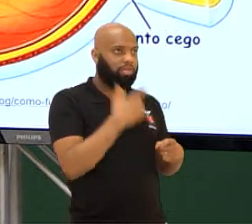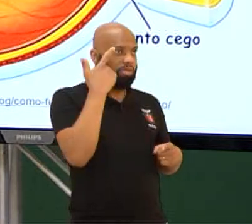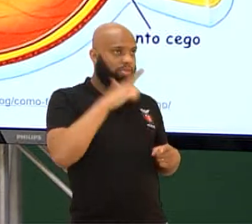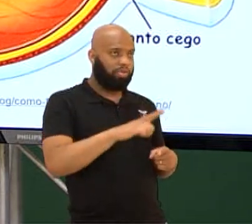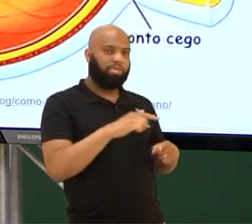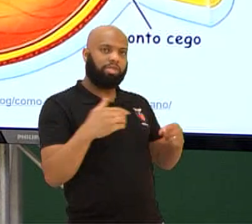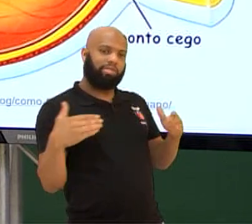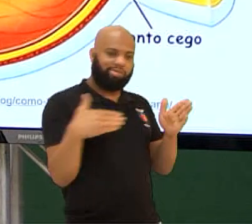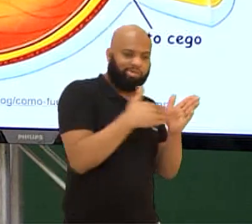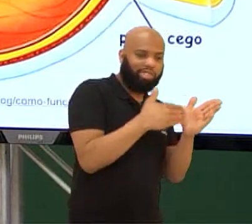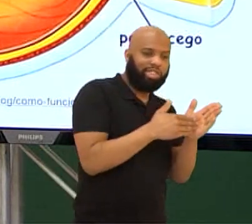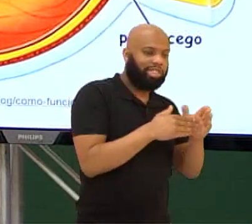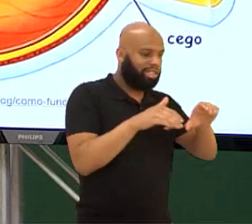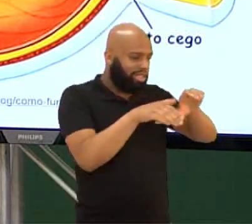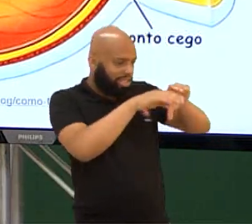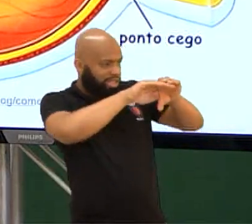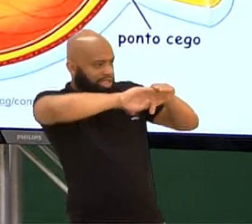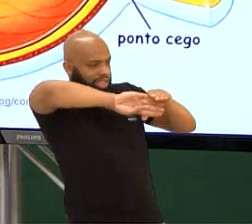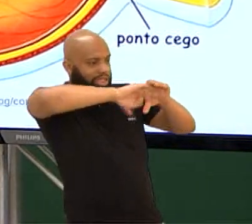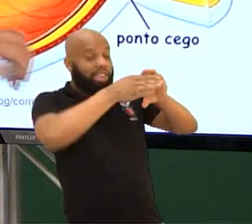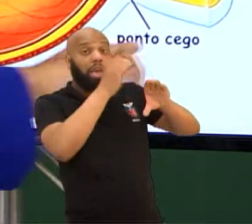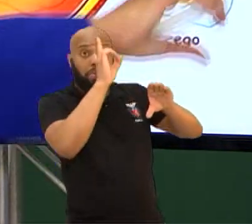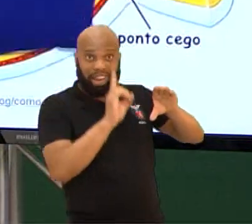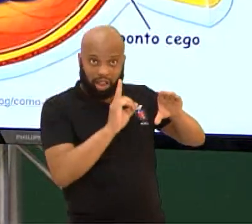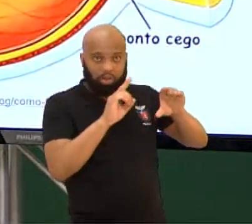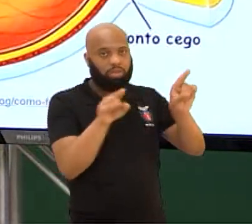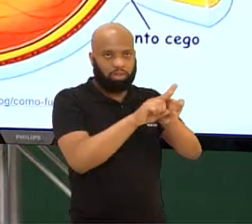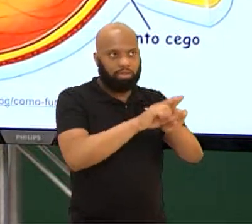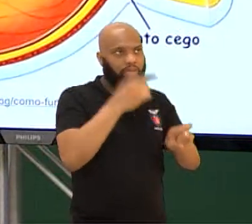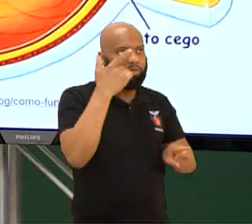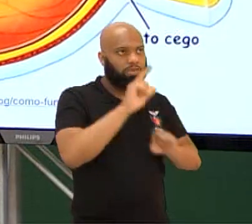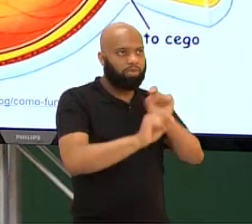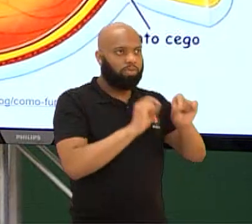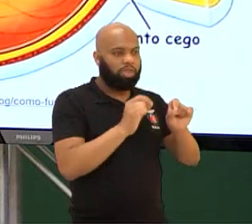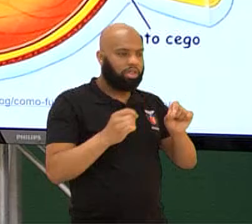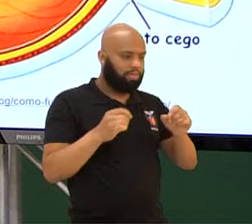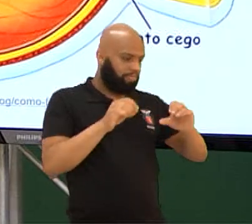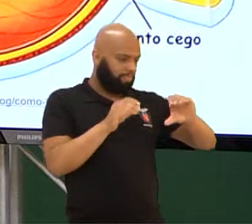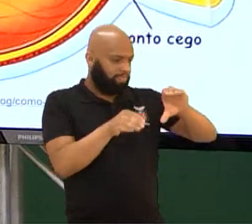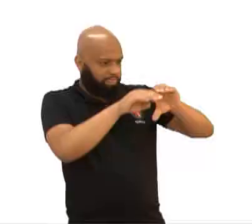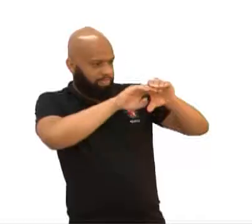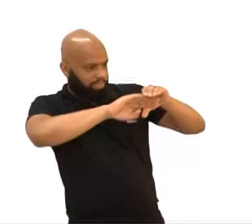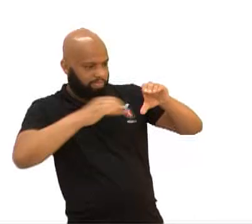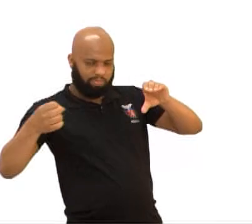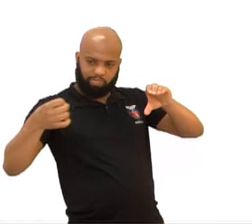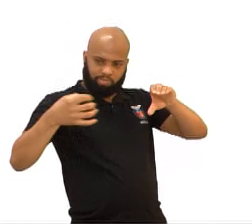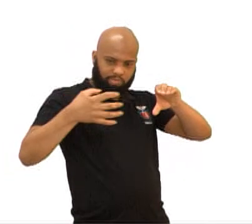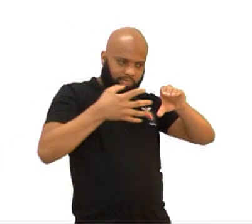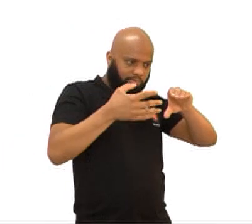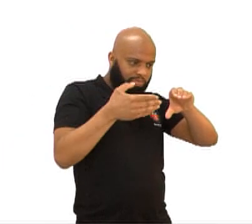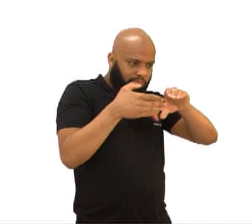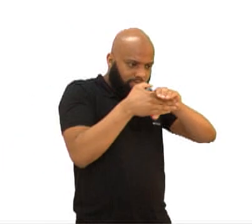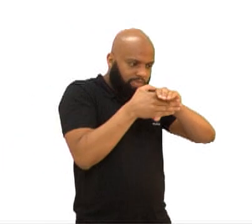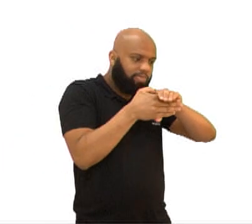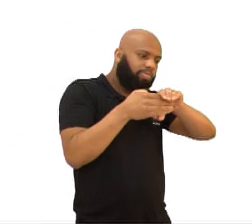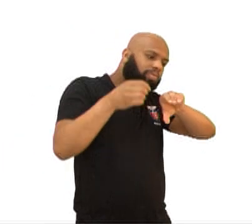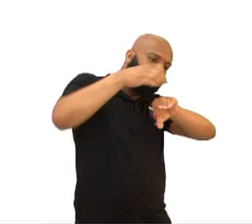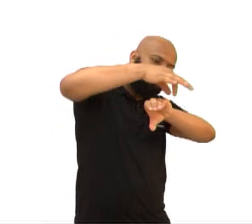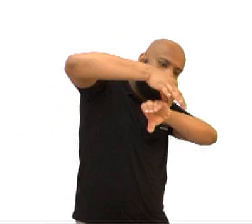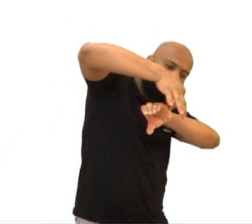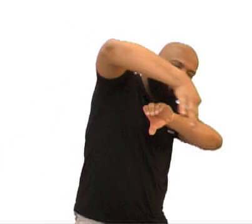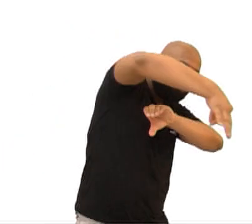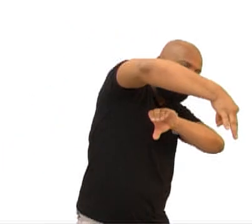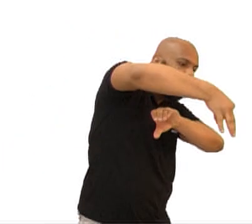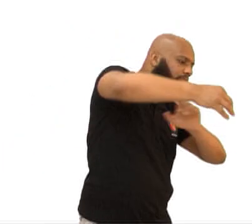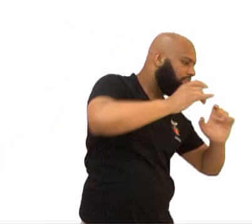retina, onde você tem essa concentração e pelo nervo óptico avança até o cérebro, convertendo então feixe luminoso em pulso